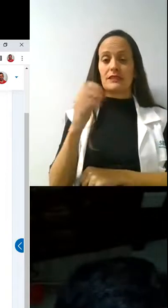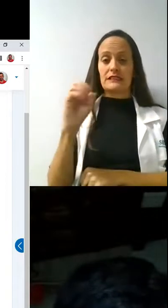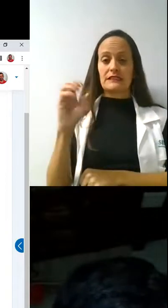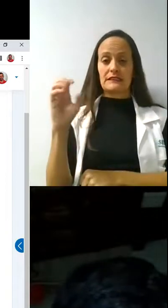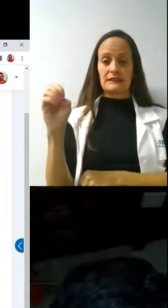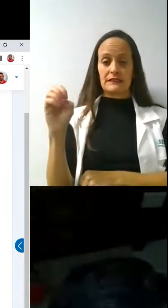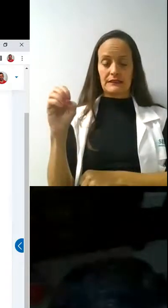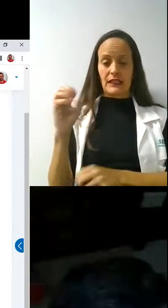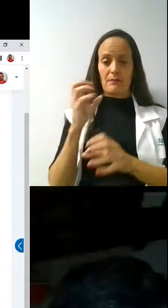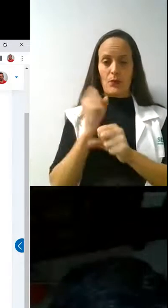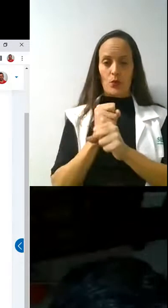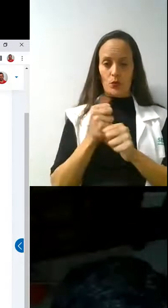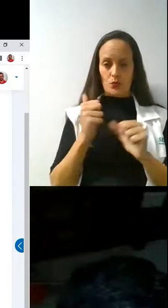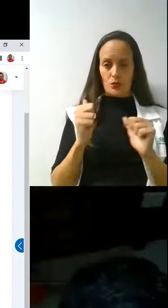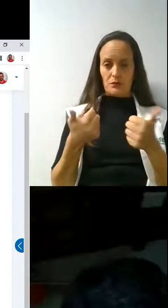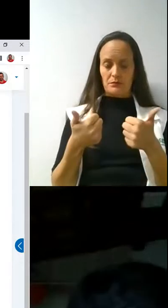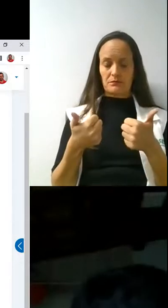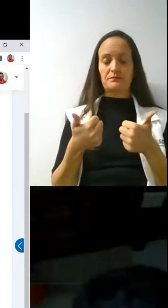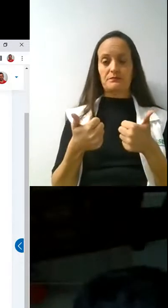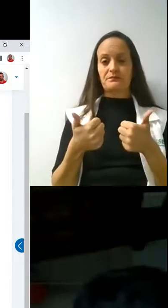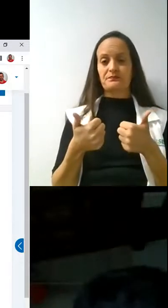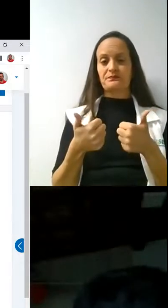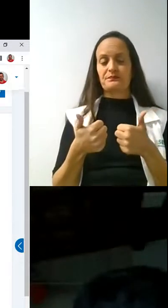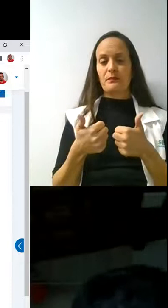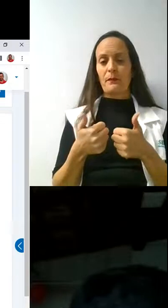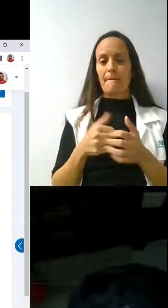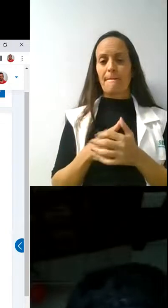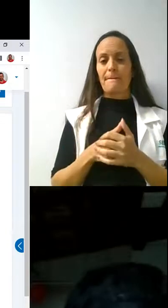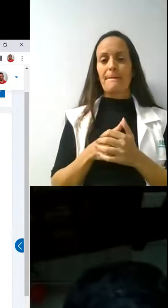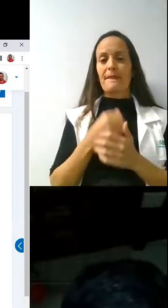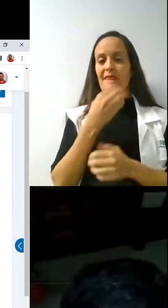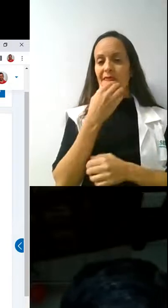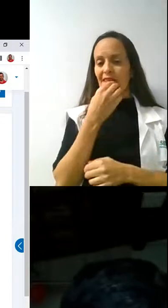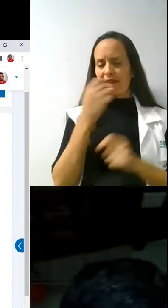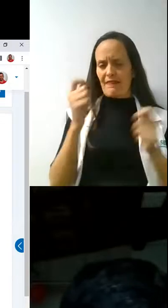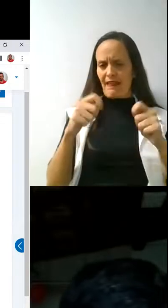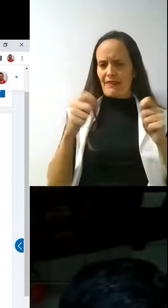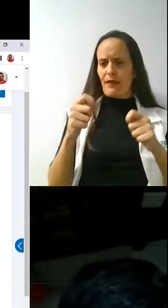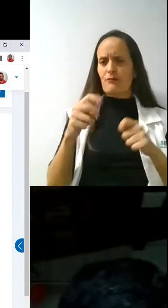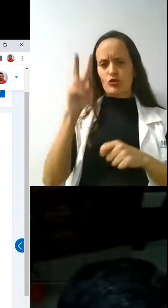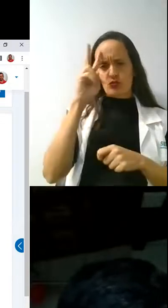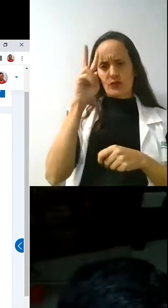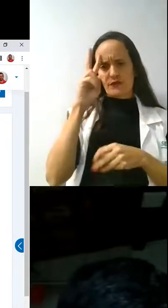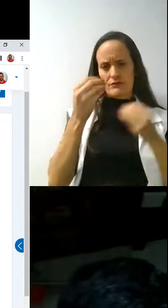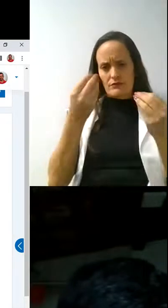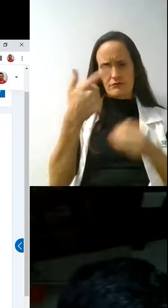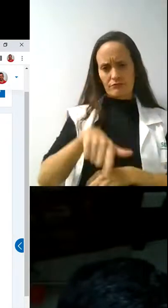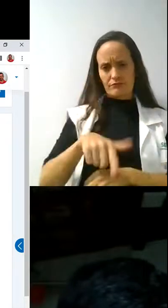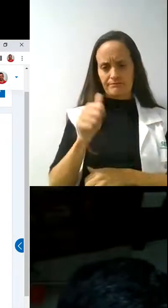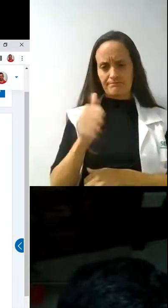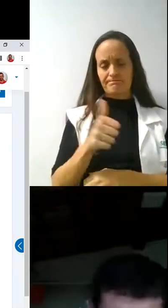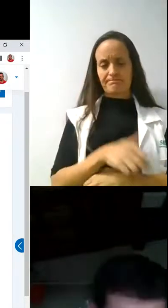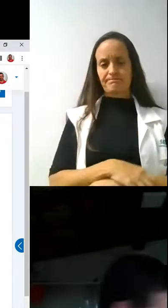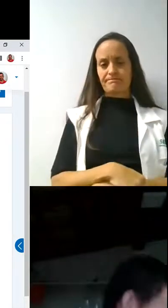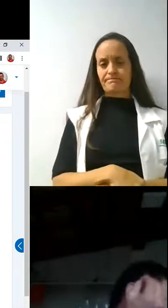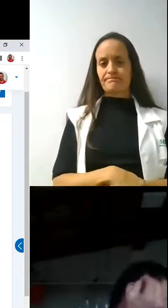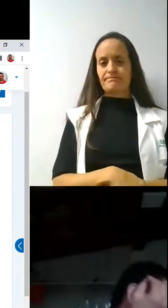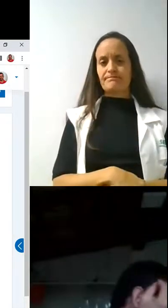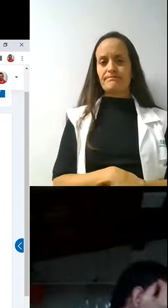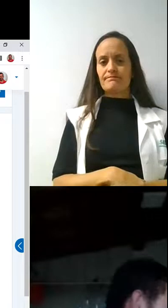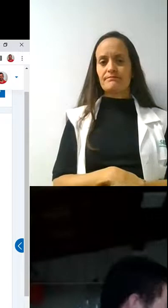professor. Beleza, então, tranquilo. Não tem problema não, né? Tem Se eu não. corrigir, dá tempo? Não, dá tempo, dá tempo. Beleza, então, professor. Valeu. Falou. Obrigado,